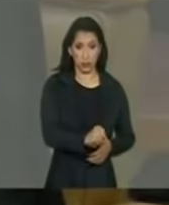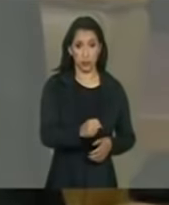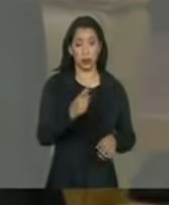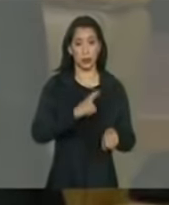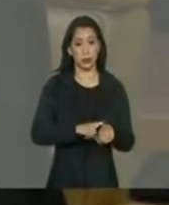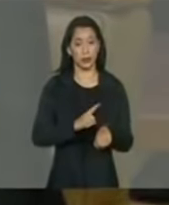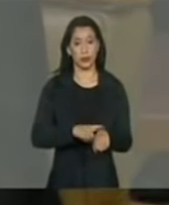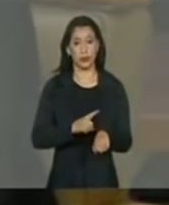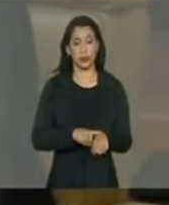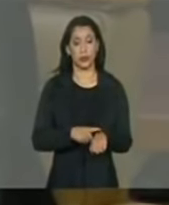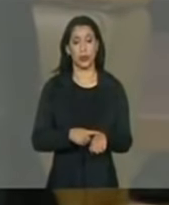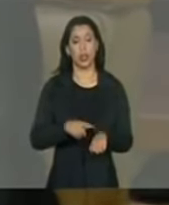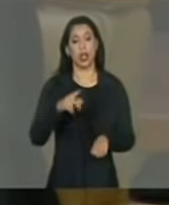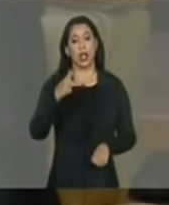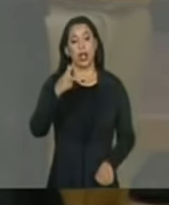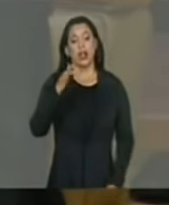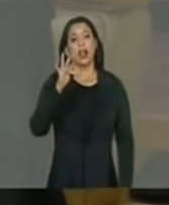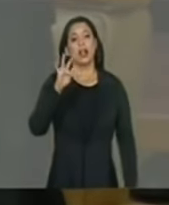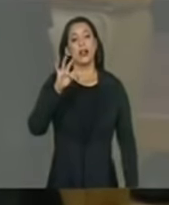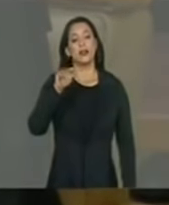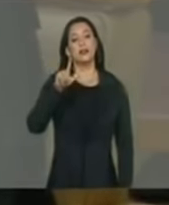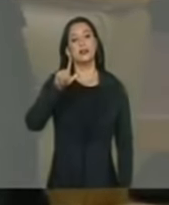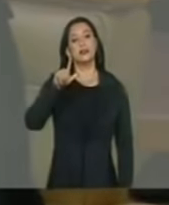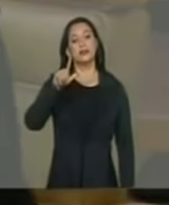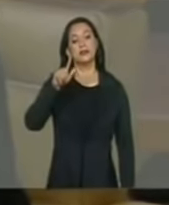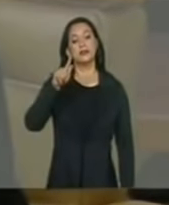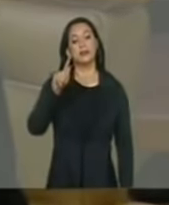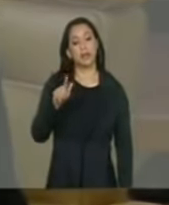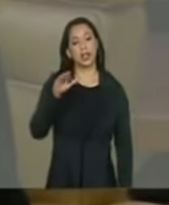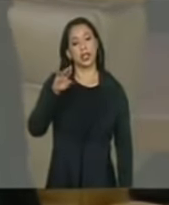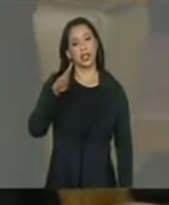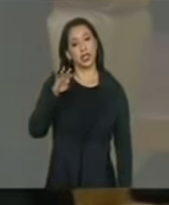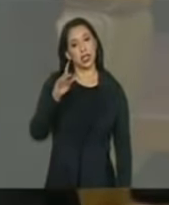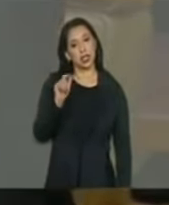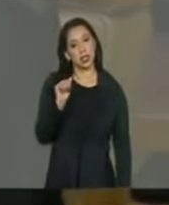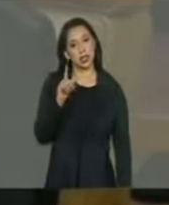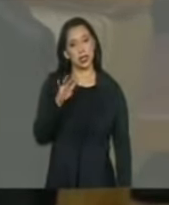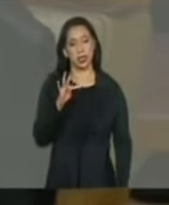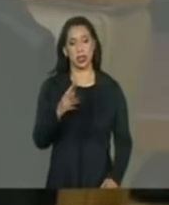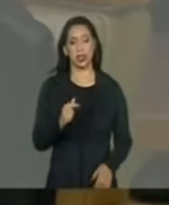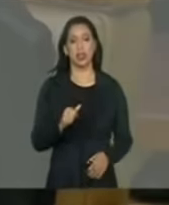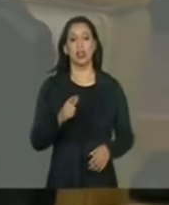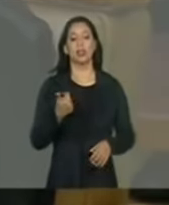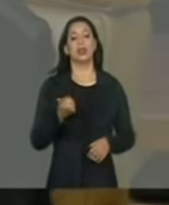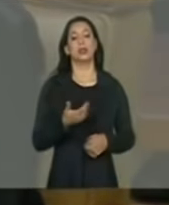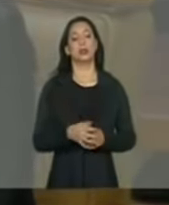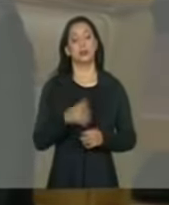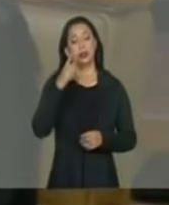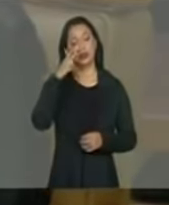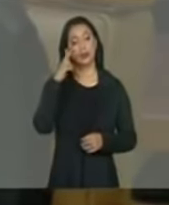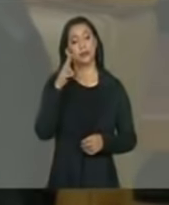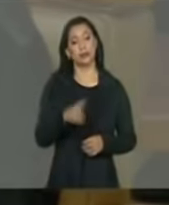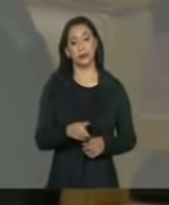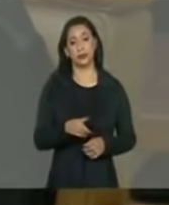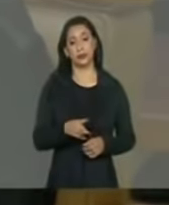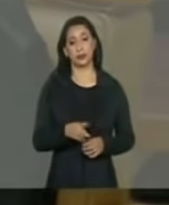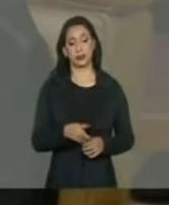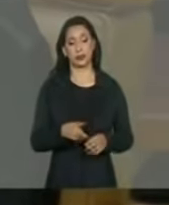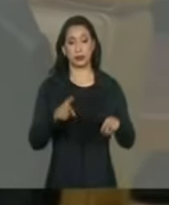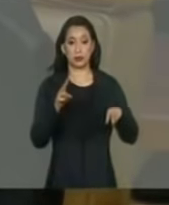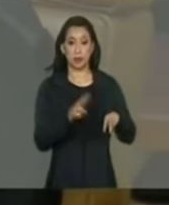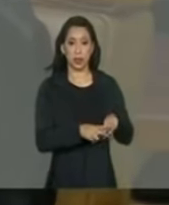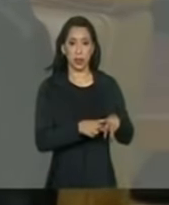previstas nas quatro hipóteses previstas no artigo 302 do código do processo penal a prisão temporária